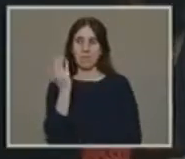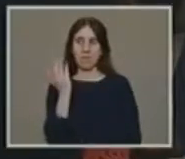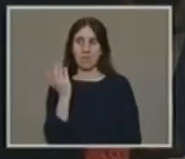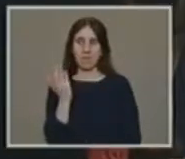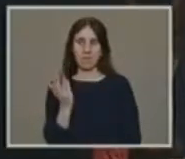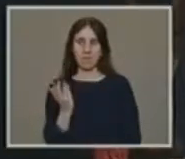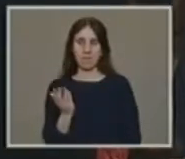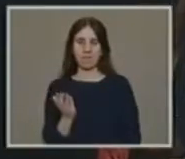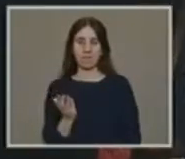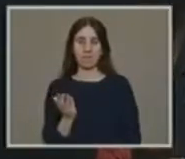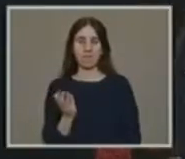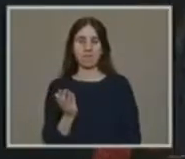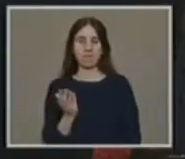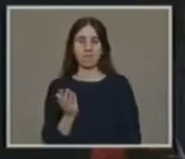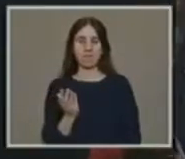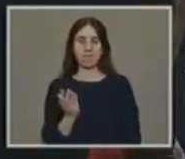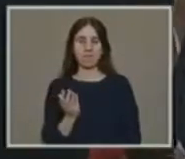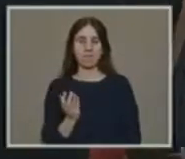Senhor